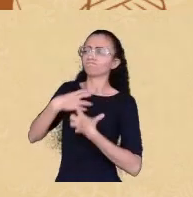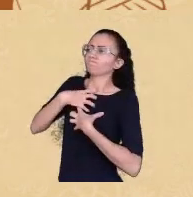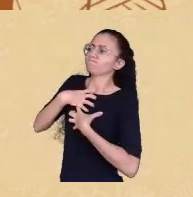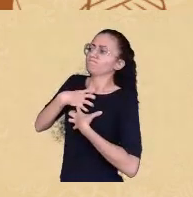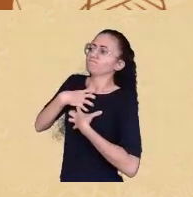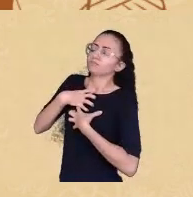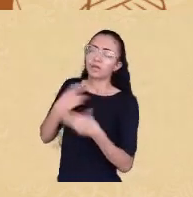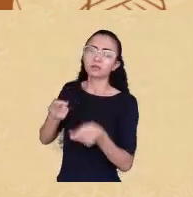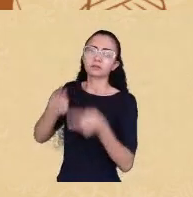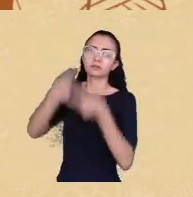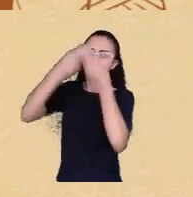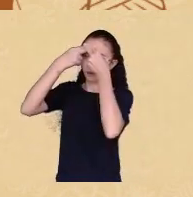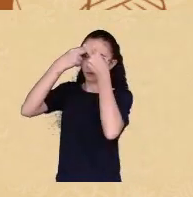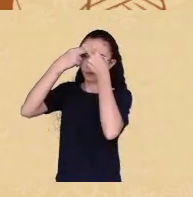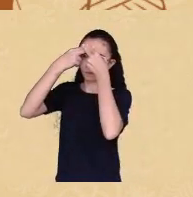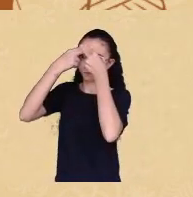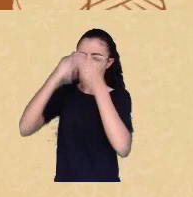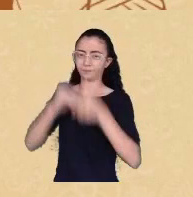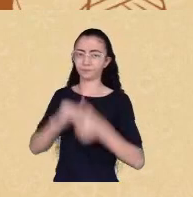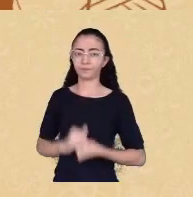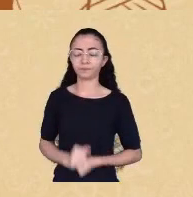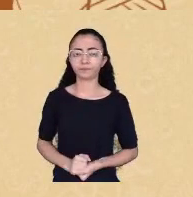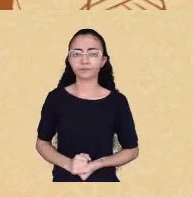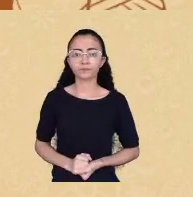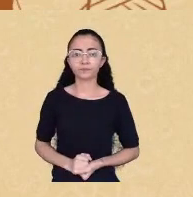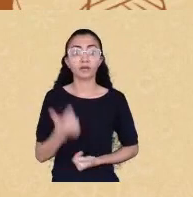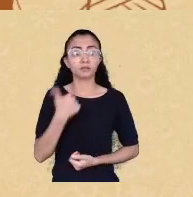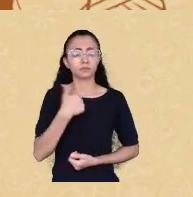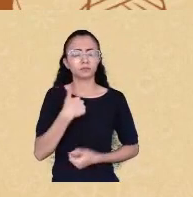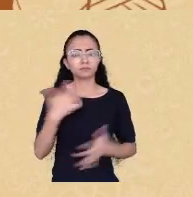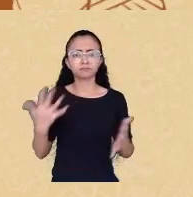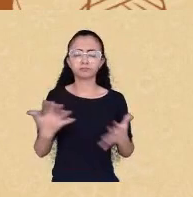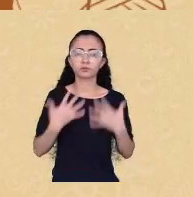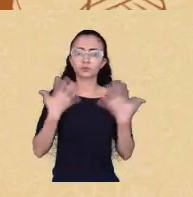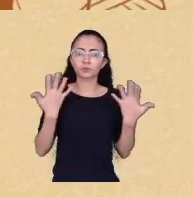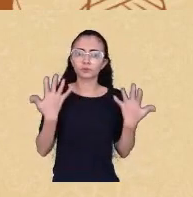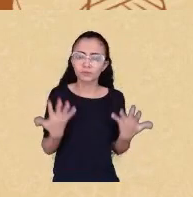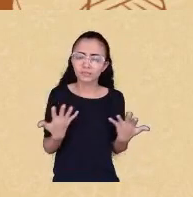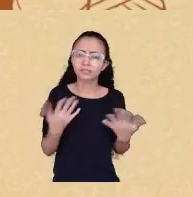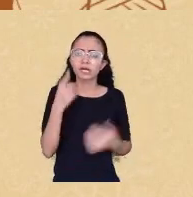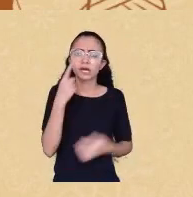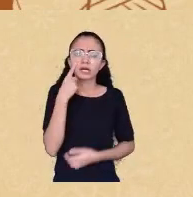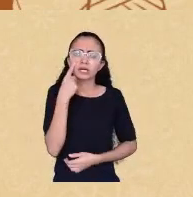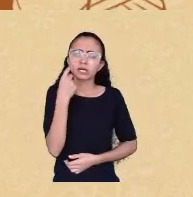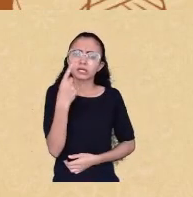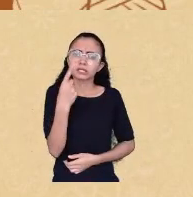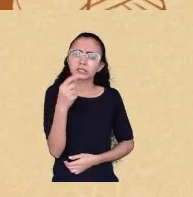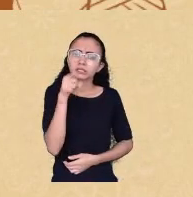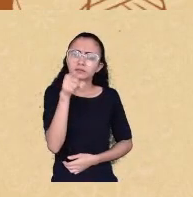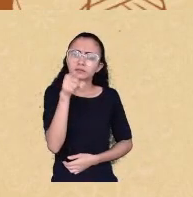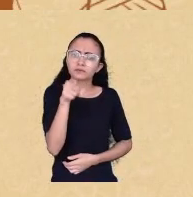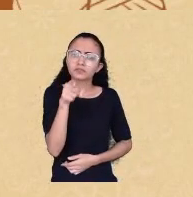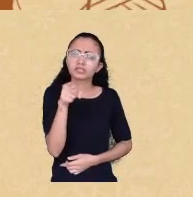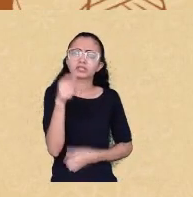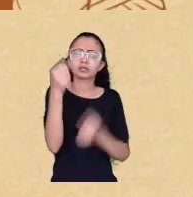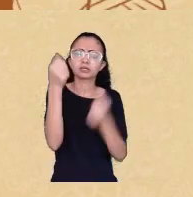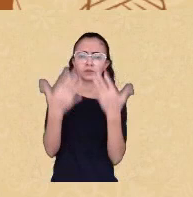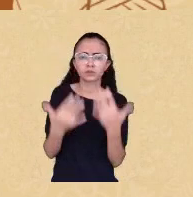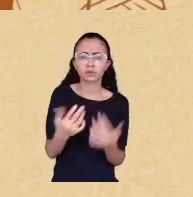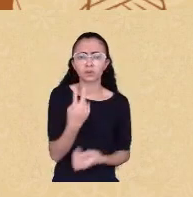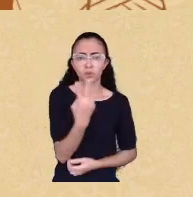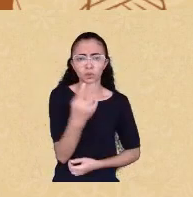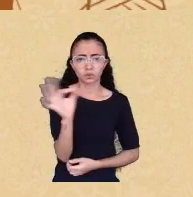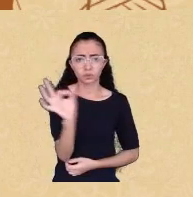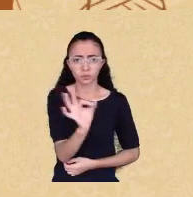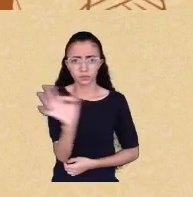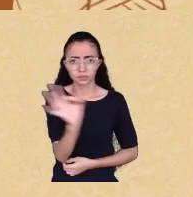traumático. E aí eu fiquei surpresa quando achei interessantíssimo quando você disse que 2% da população